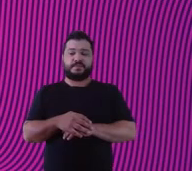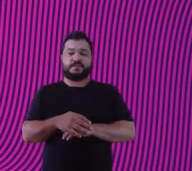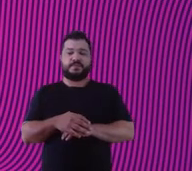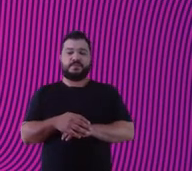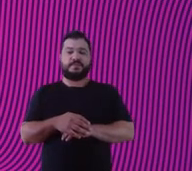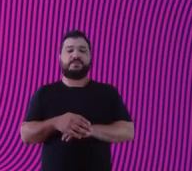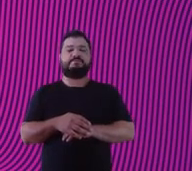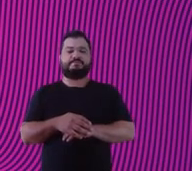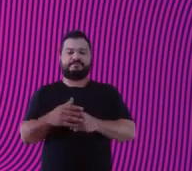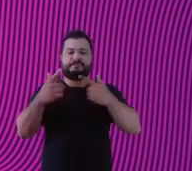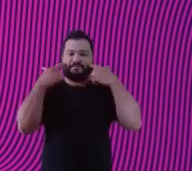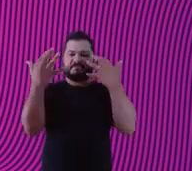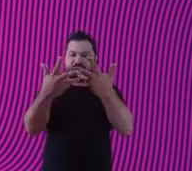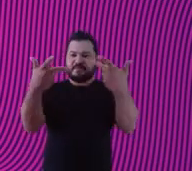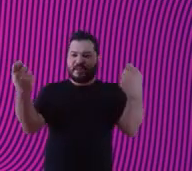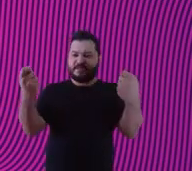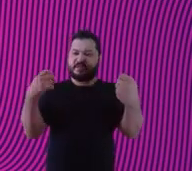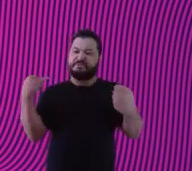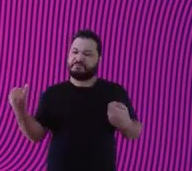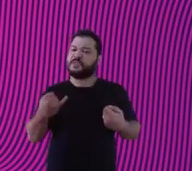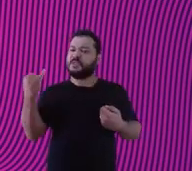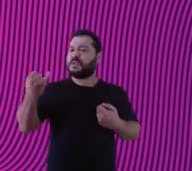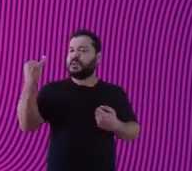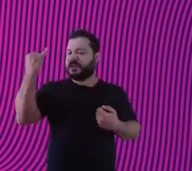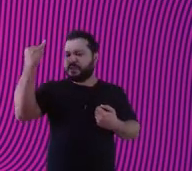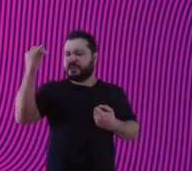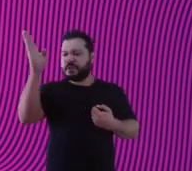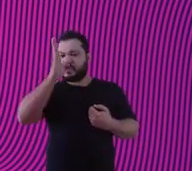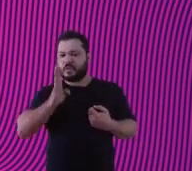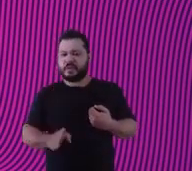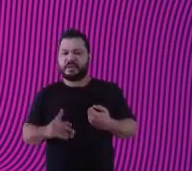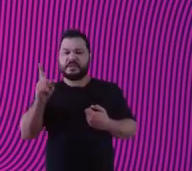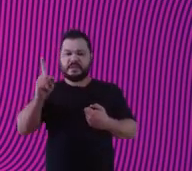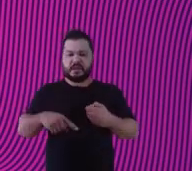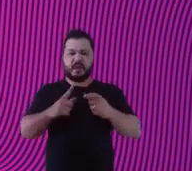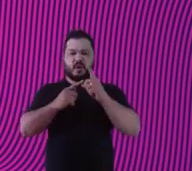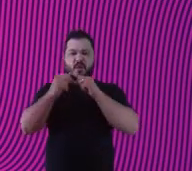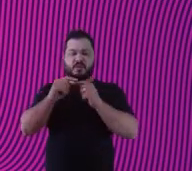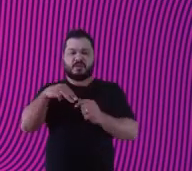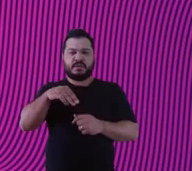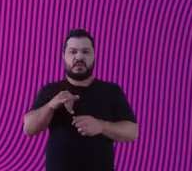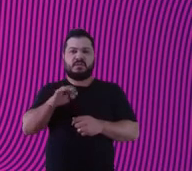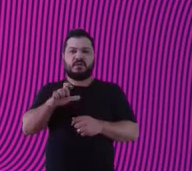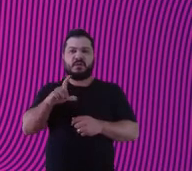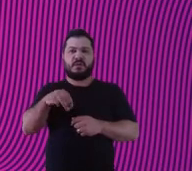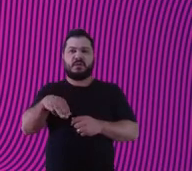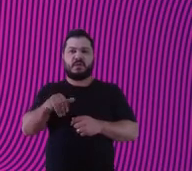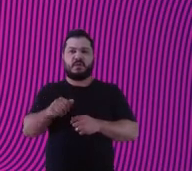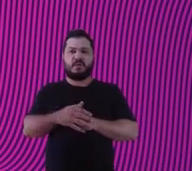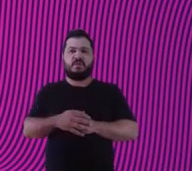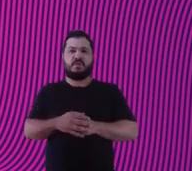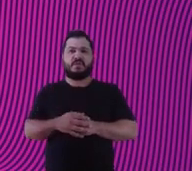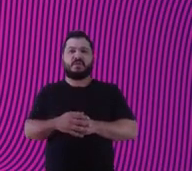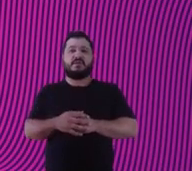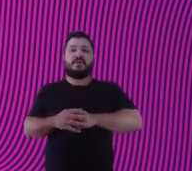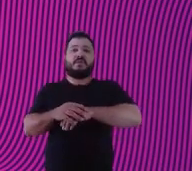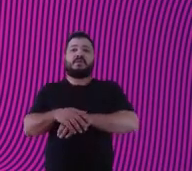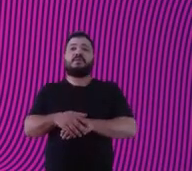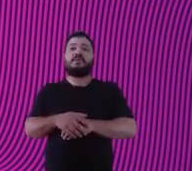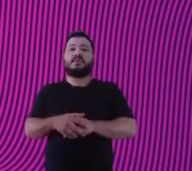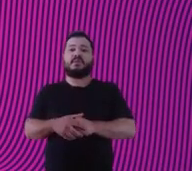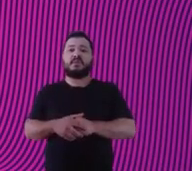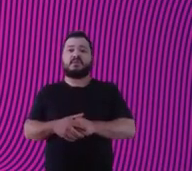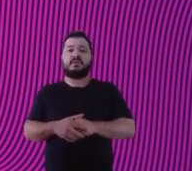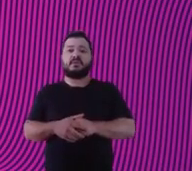um aviso acho que é super importante é o Brasil é uma estrela no melão maçã Ângelo vocês né